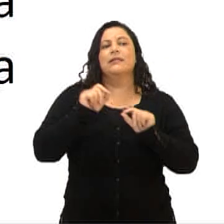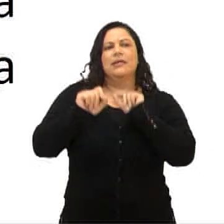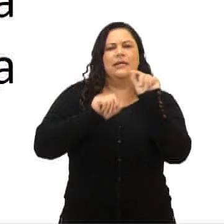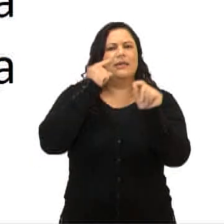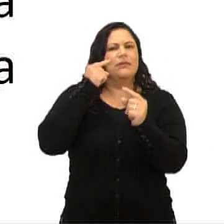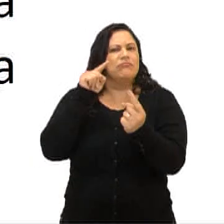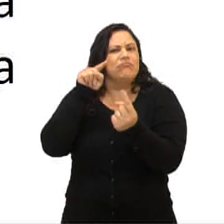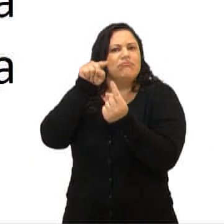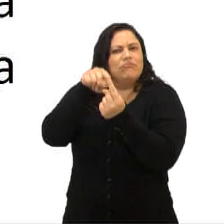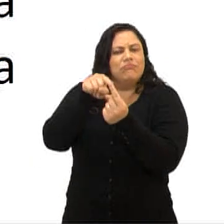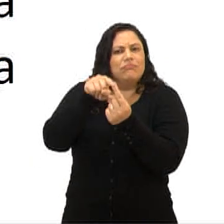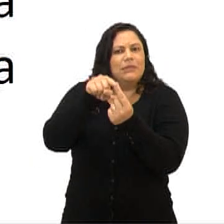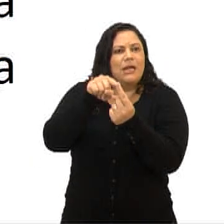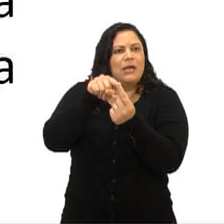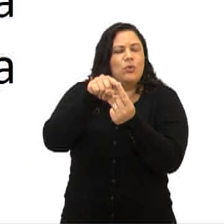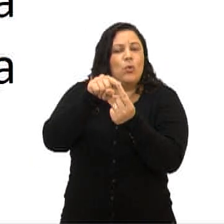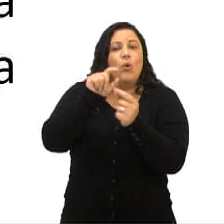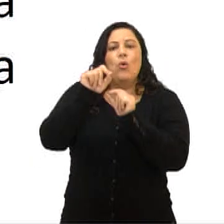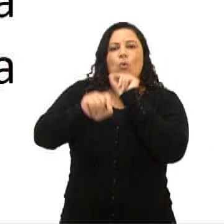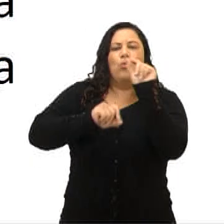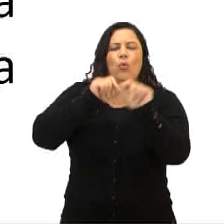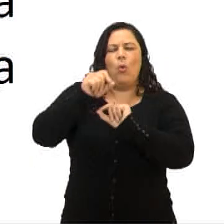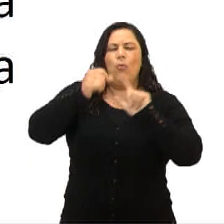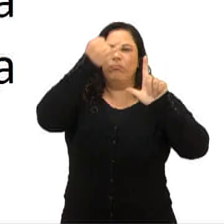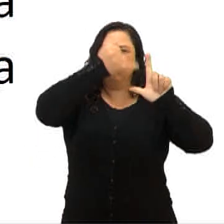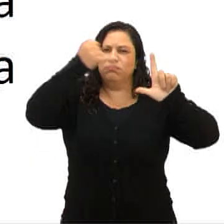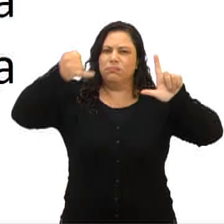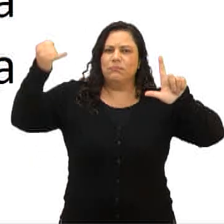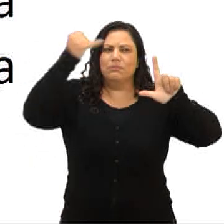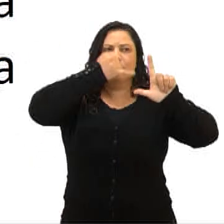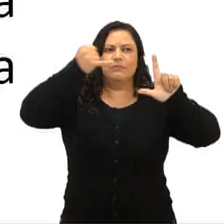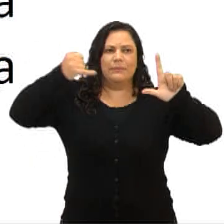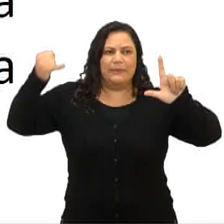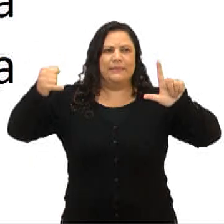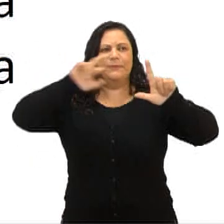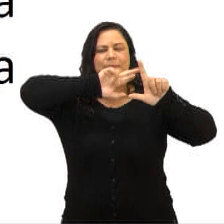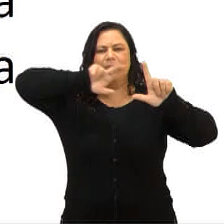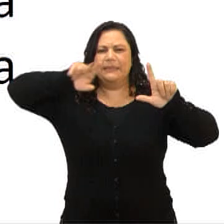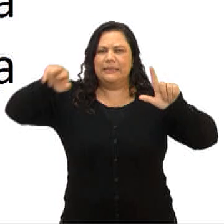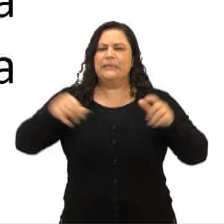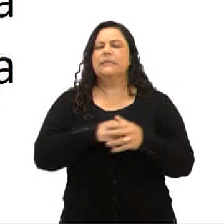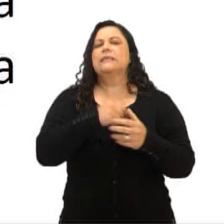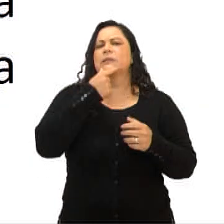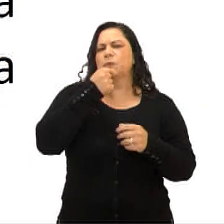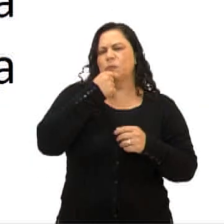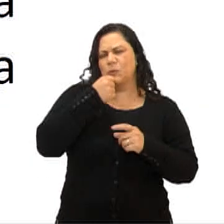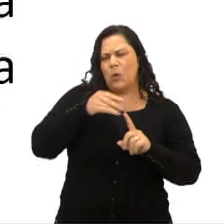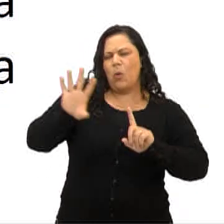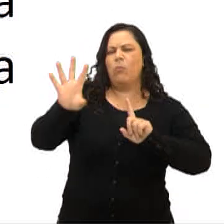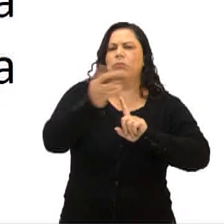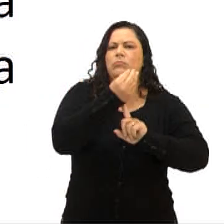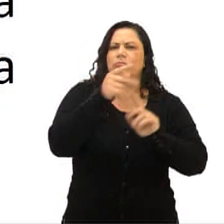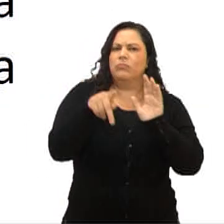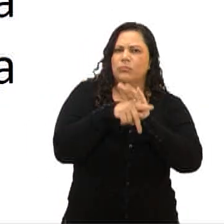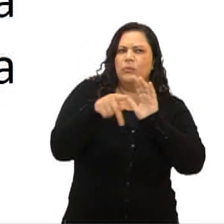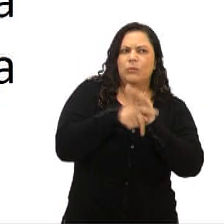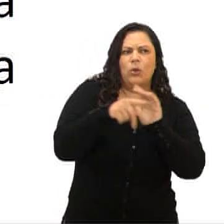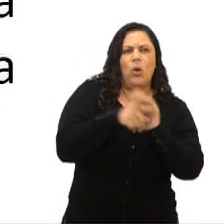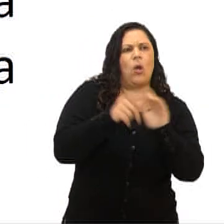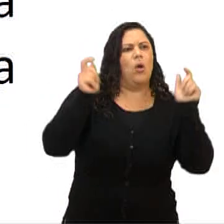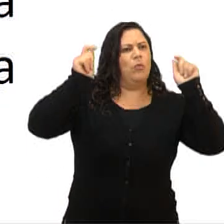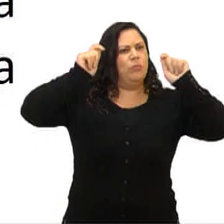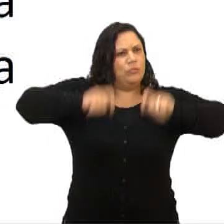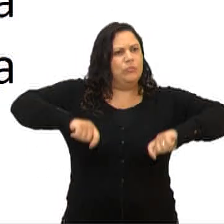com o impressionismo. Tá? Não podemos deixar de falar do Toulouse-Lautrec, que documentou a vida parisiense de um ponto de vista